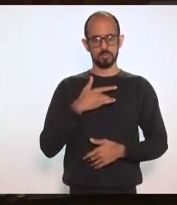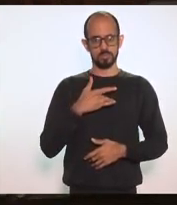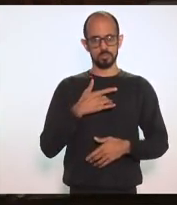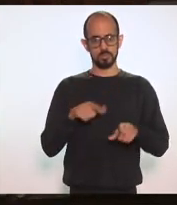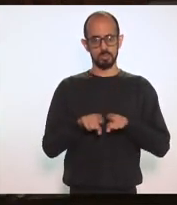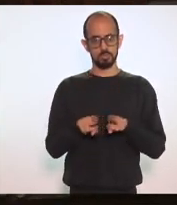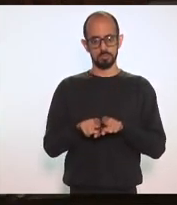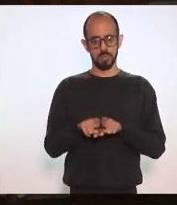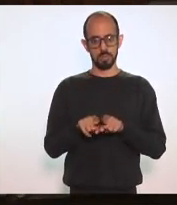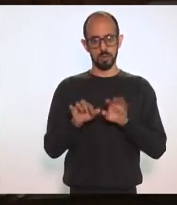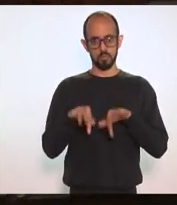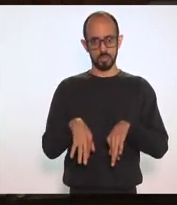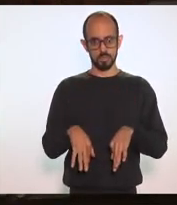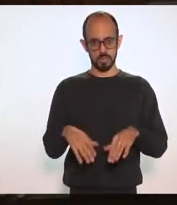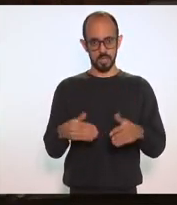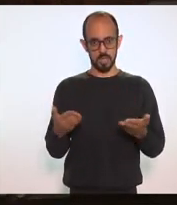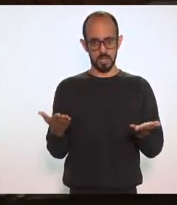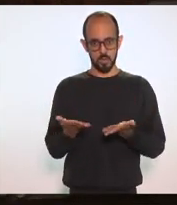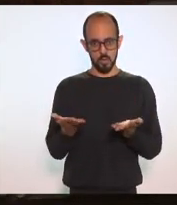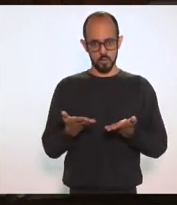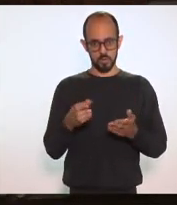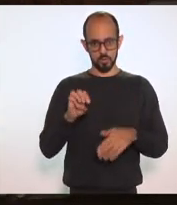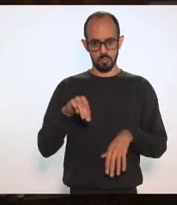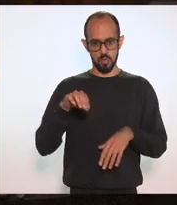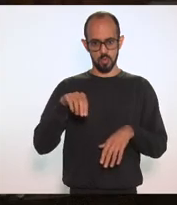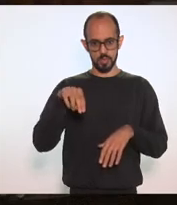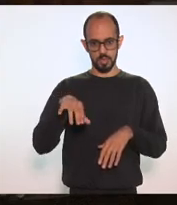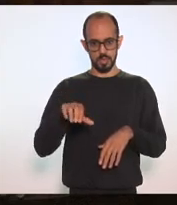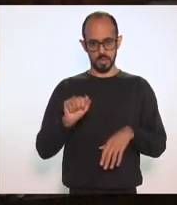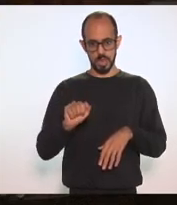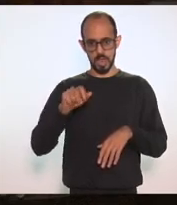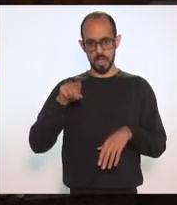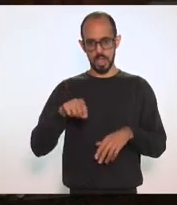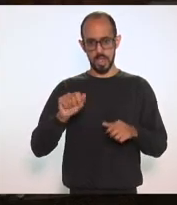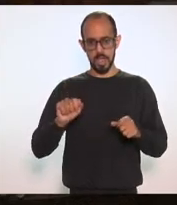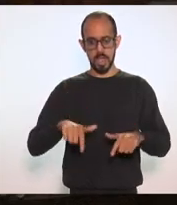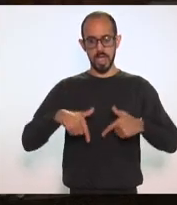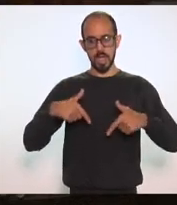hoje, deputada Mônica Francisco, esse ato